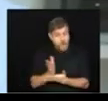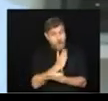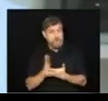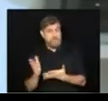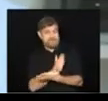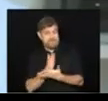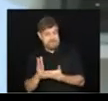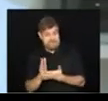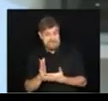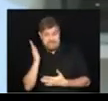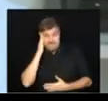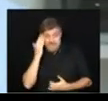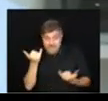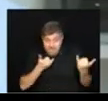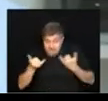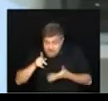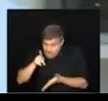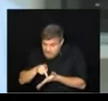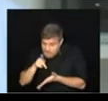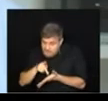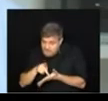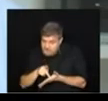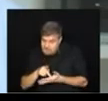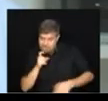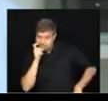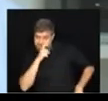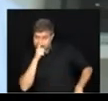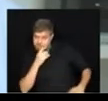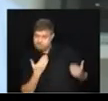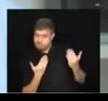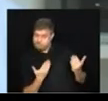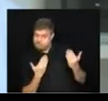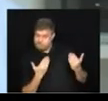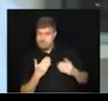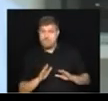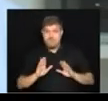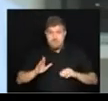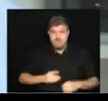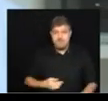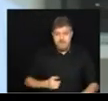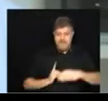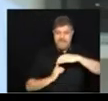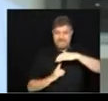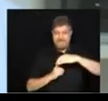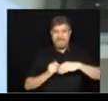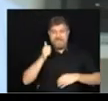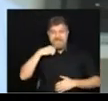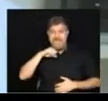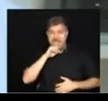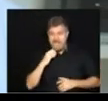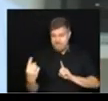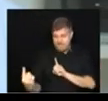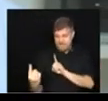sua informação. E muitas vezes, no próprio consultório, a mãezinha, a família chega, olha, doutor Rubens, eu vi essa